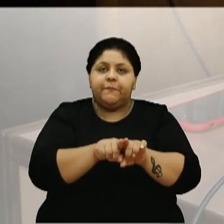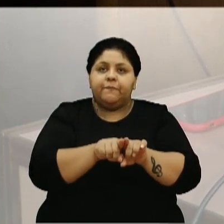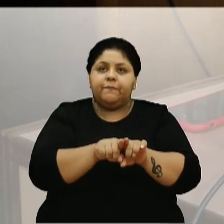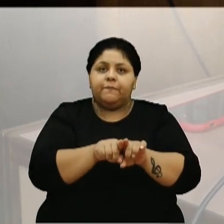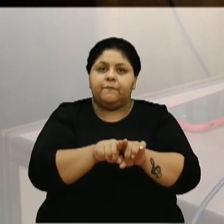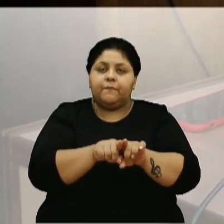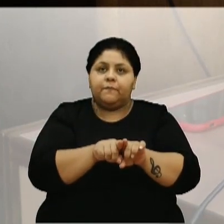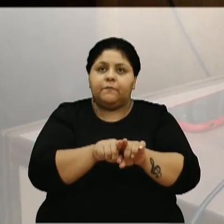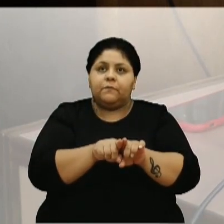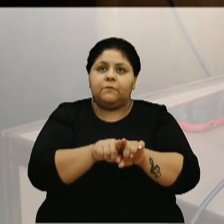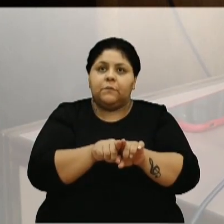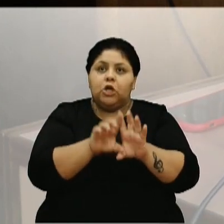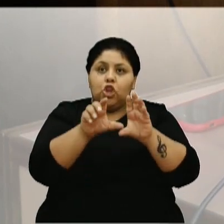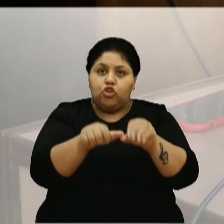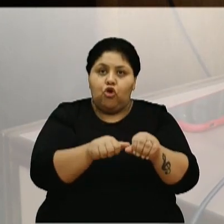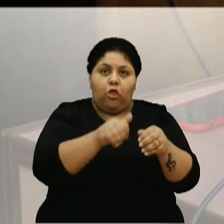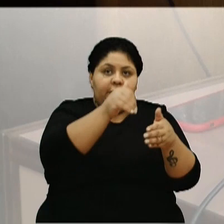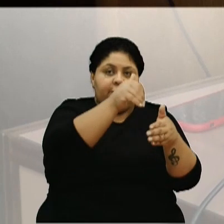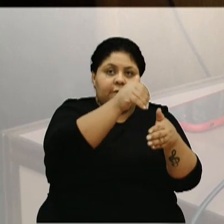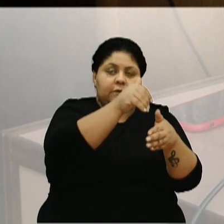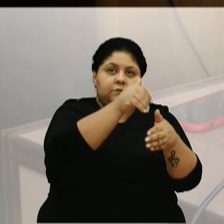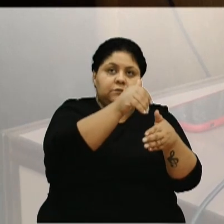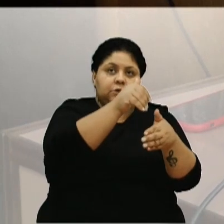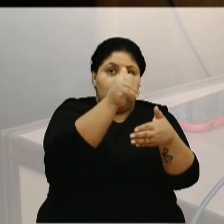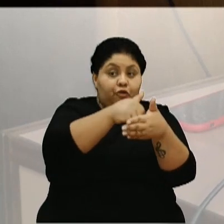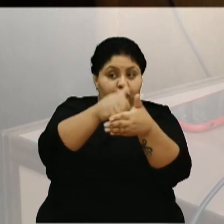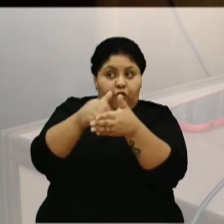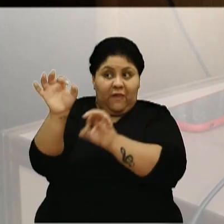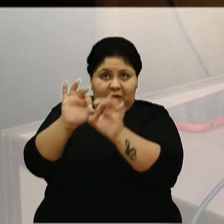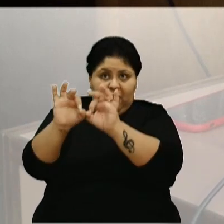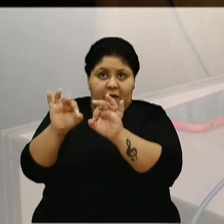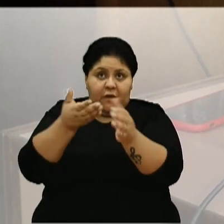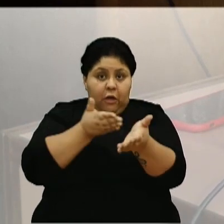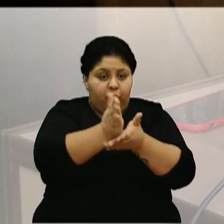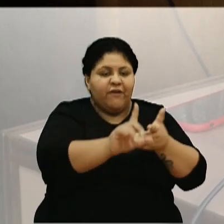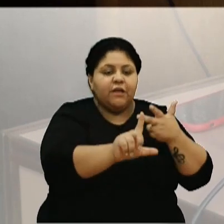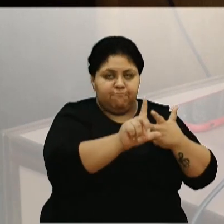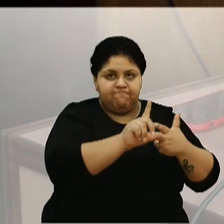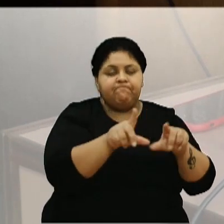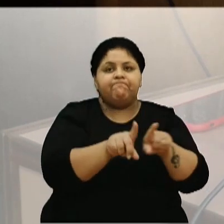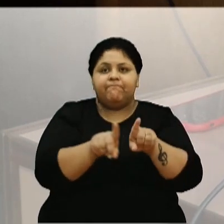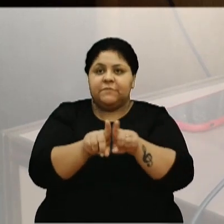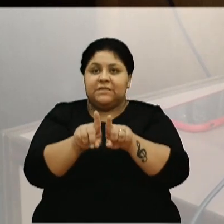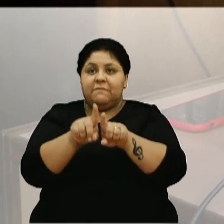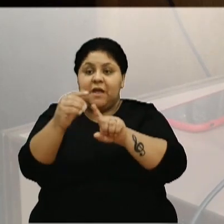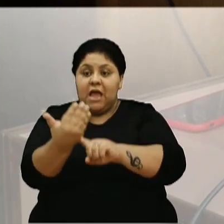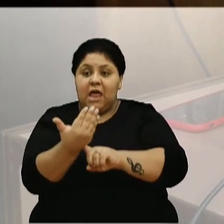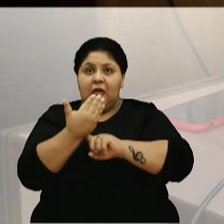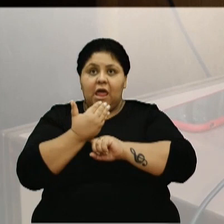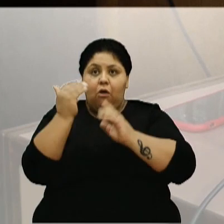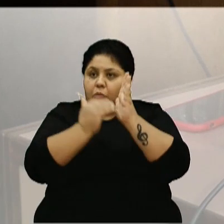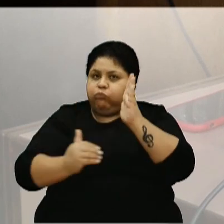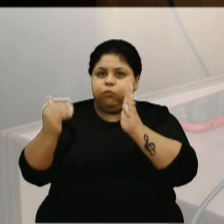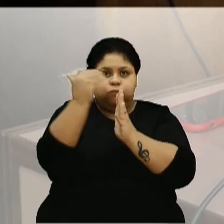toda essa votação do plano que foi aprovado pelo Legislativo também nos ajudou a ter o